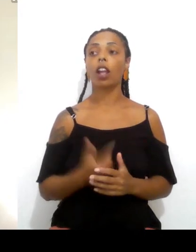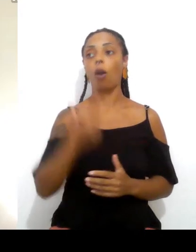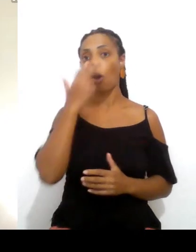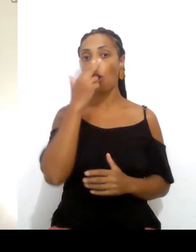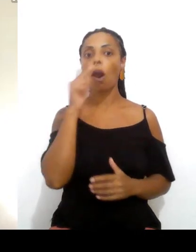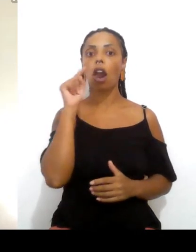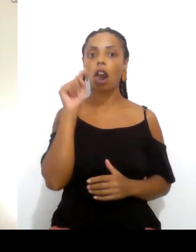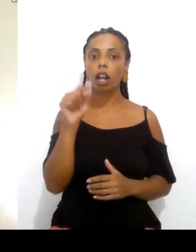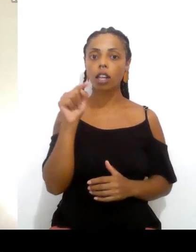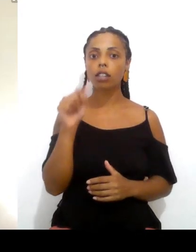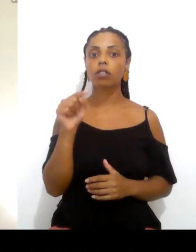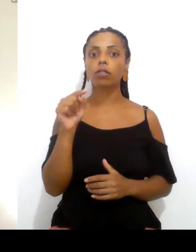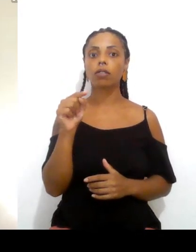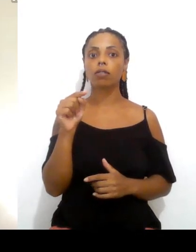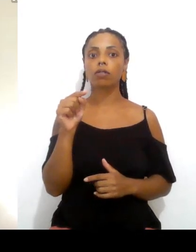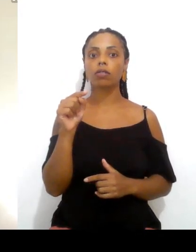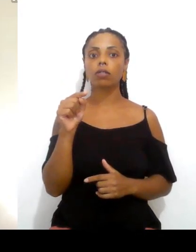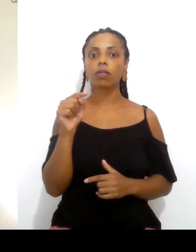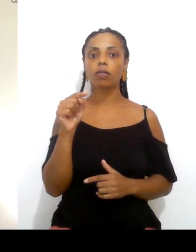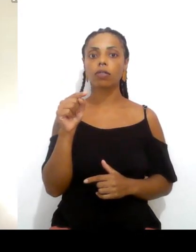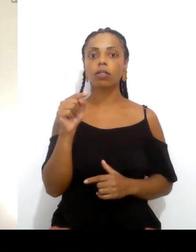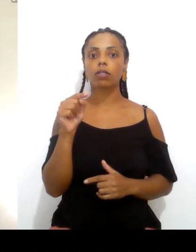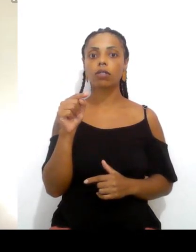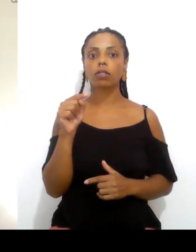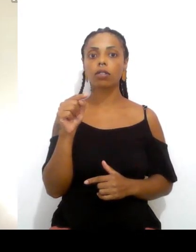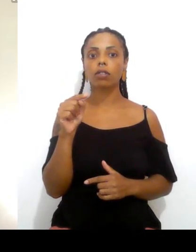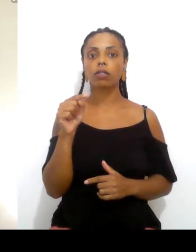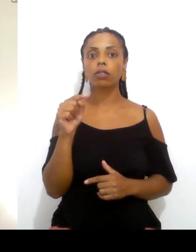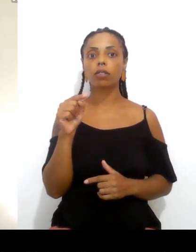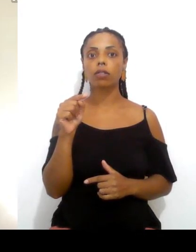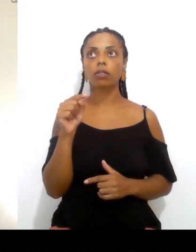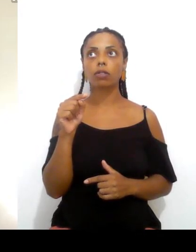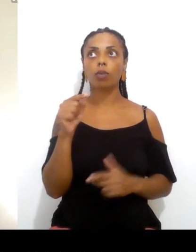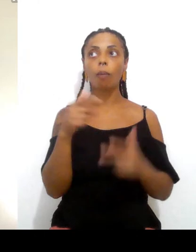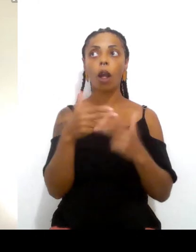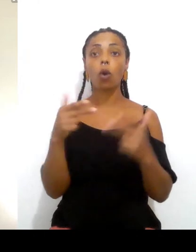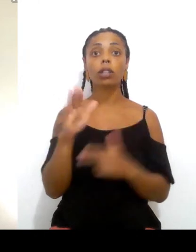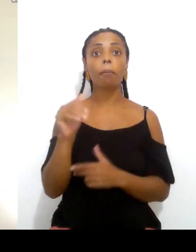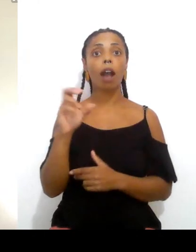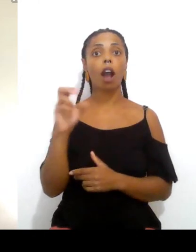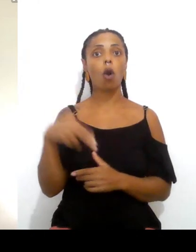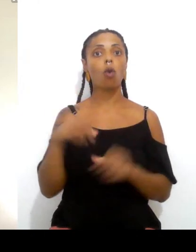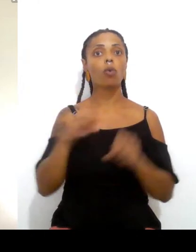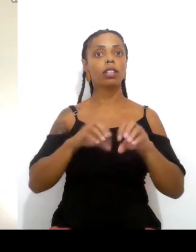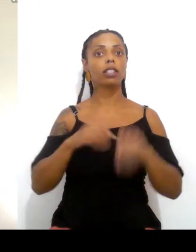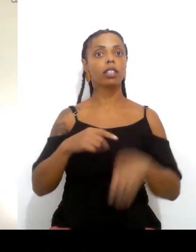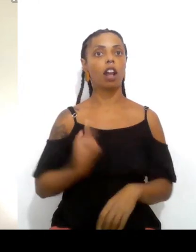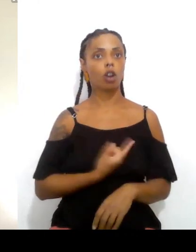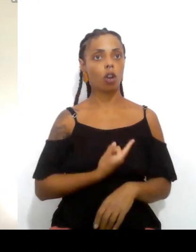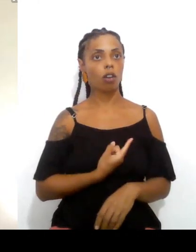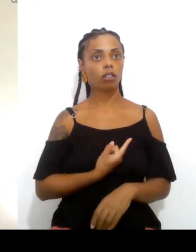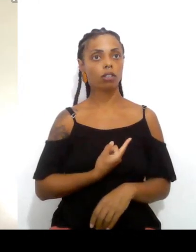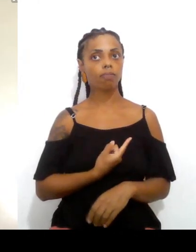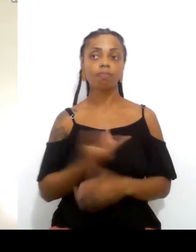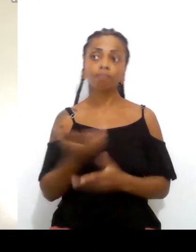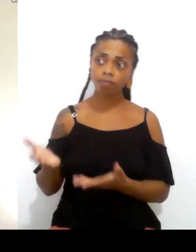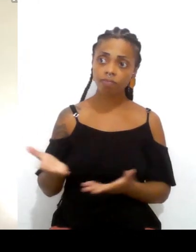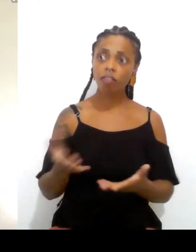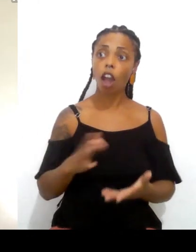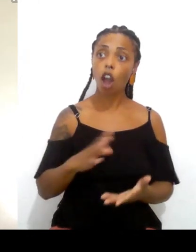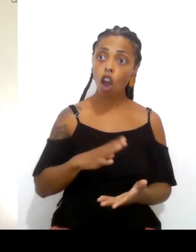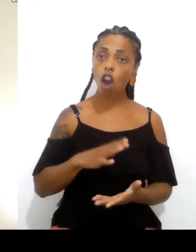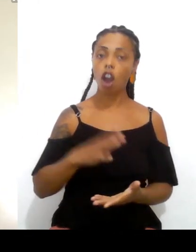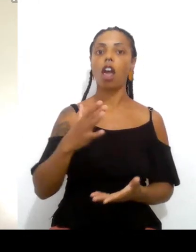de uma lição do bacon tenha coragem de dizer pitonicamente